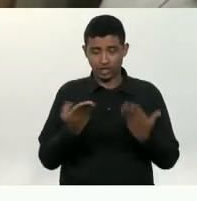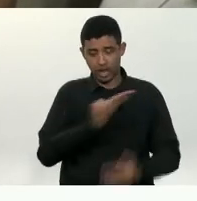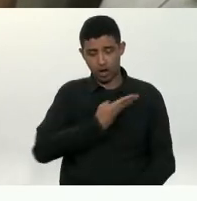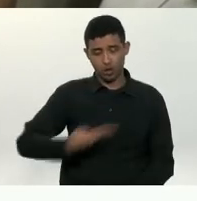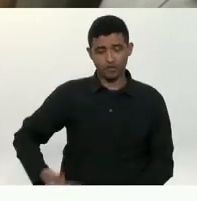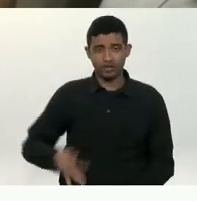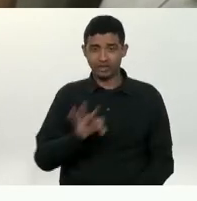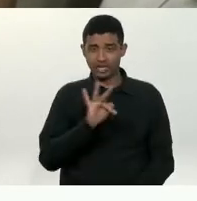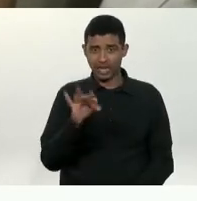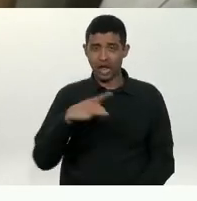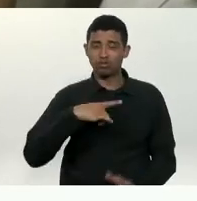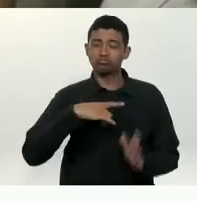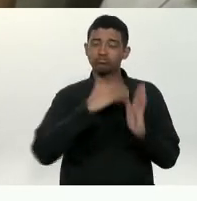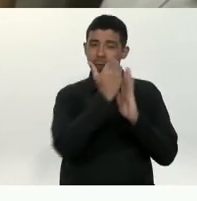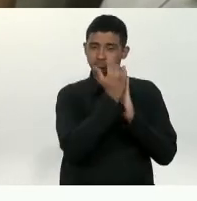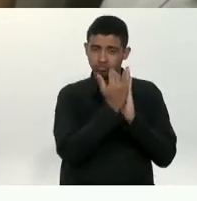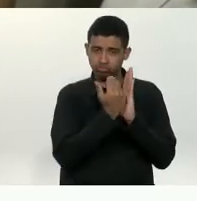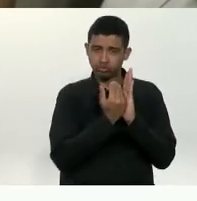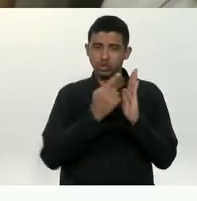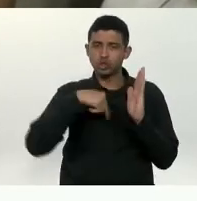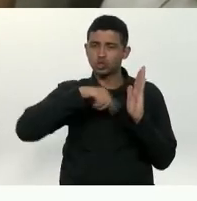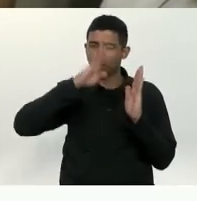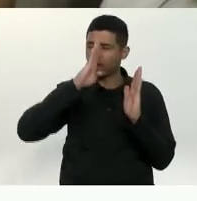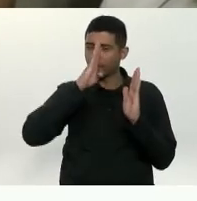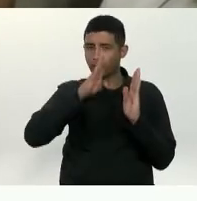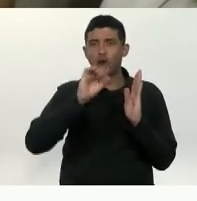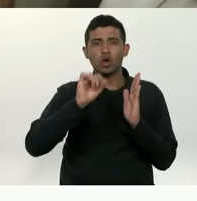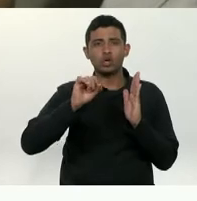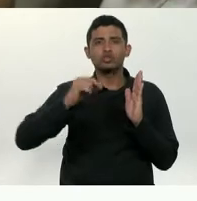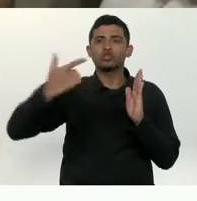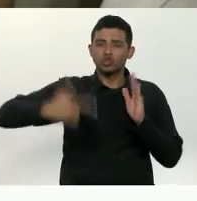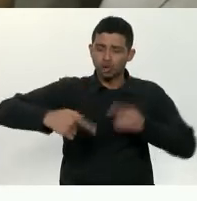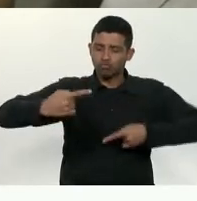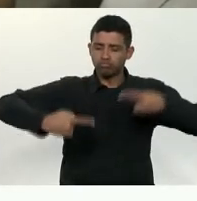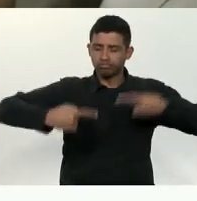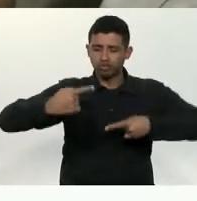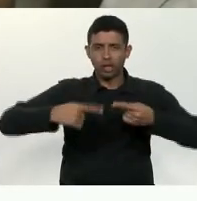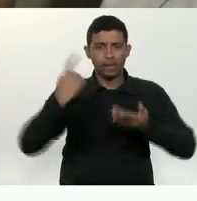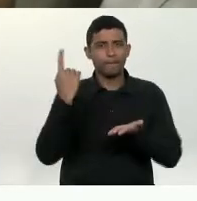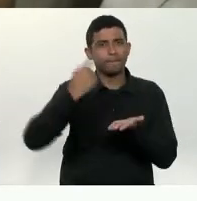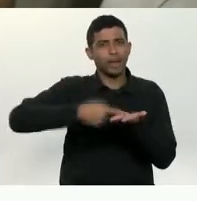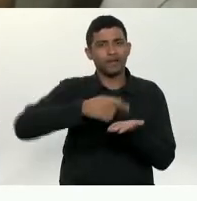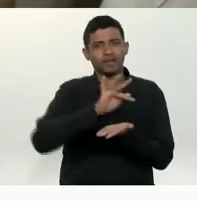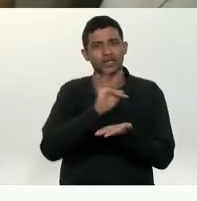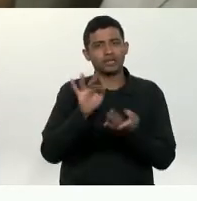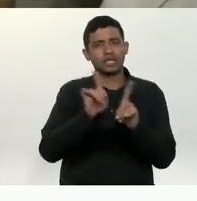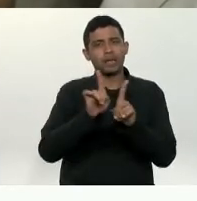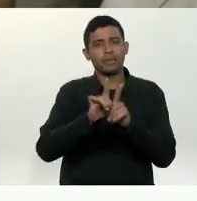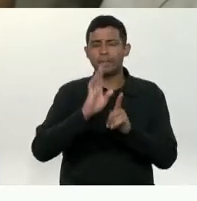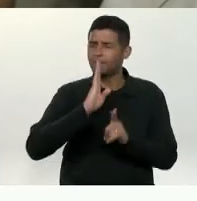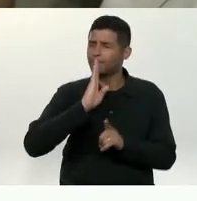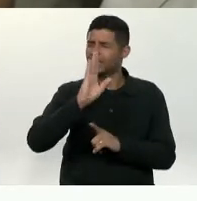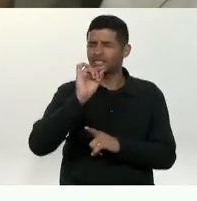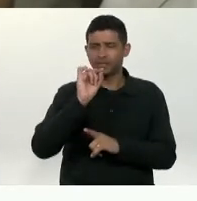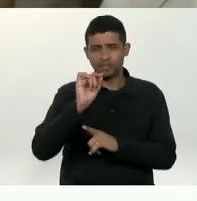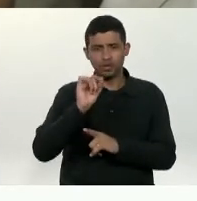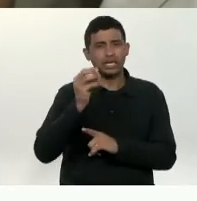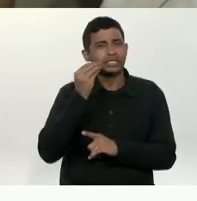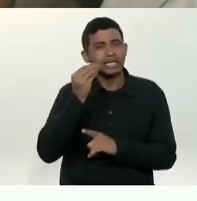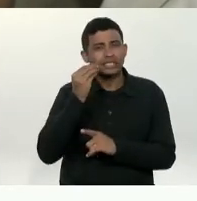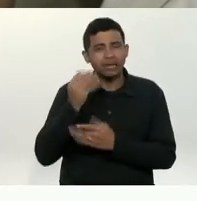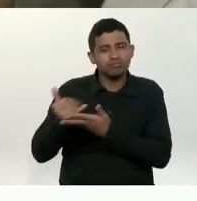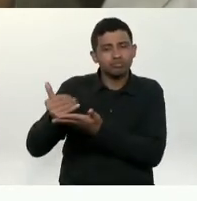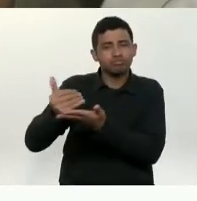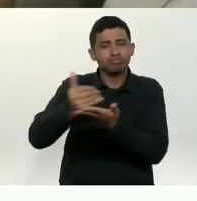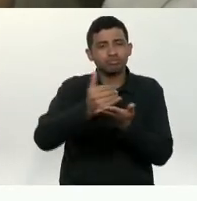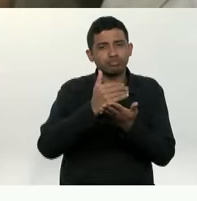pauta nossa prioritária, que é a rediscussão do Pacto Federativo e, principalmente, do regime de recuperação fiscal, né? A relação